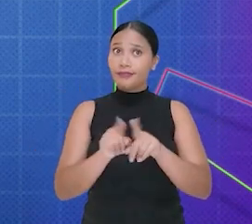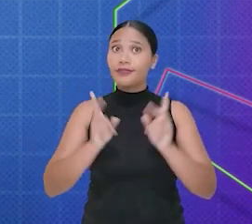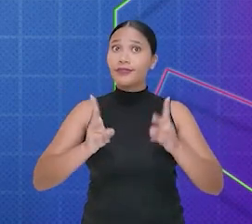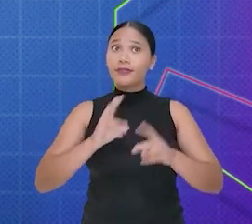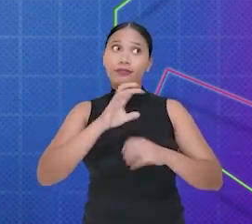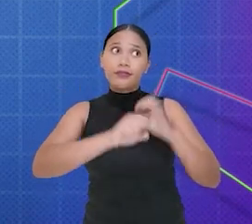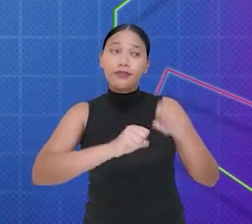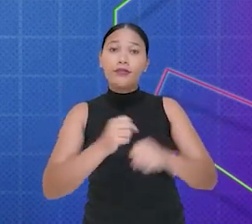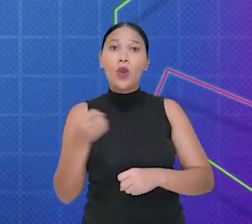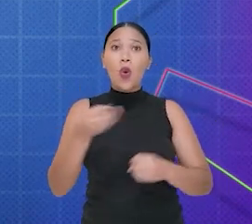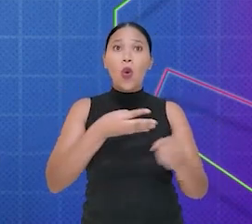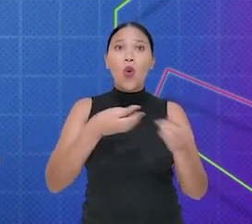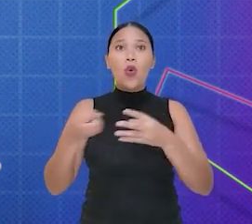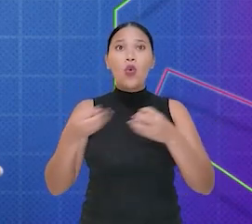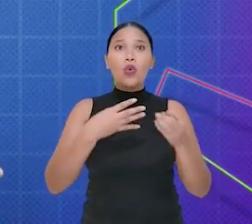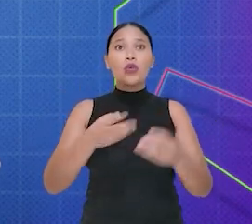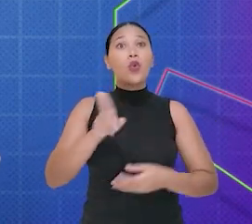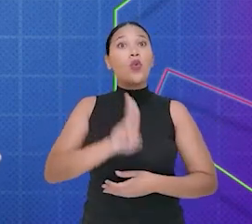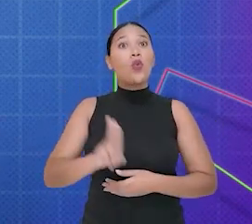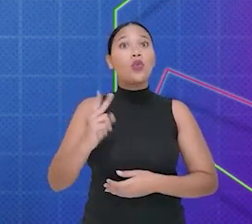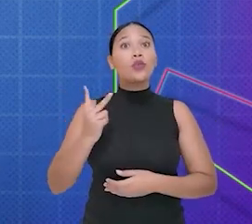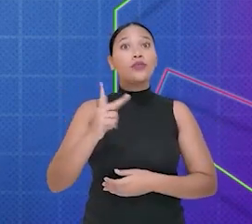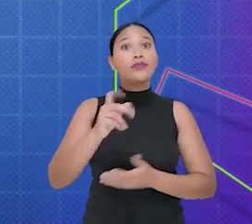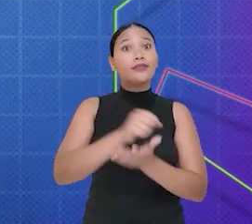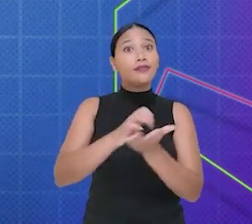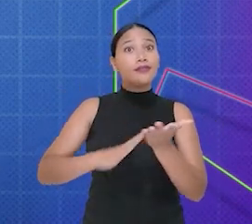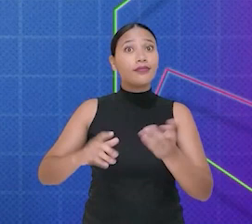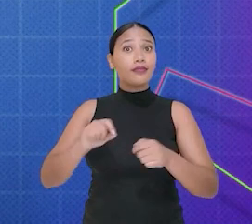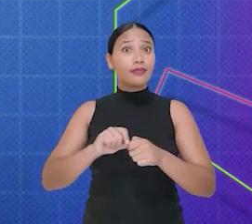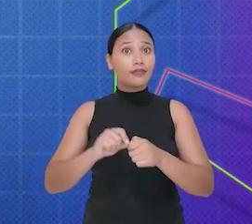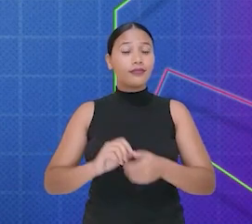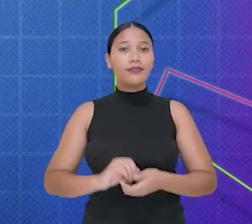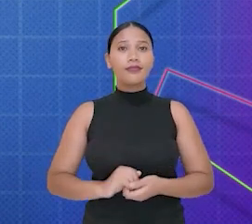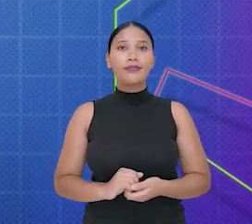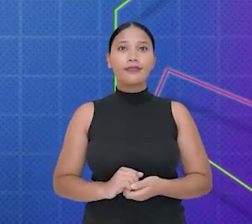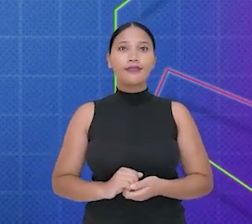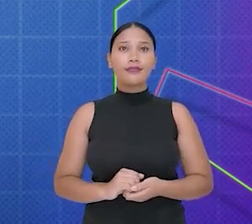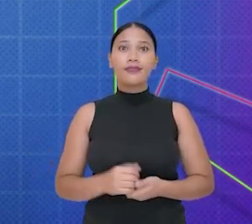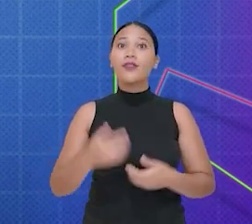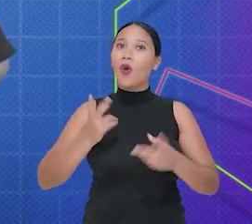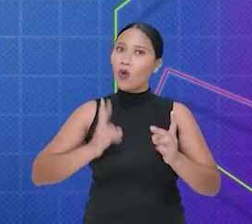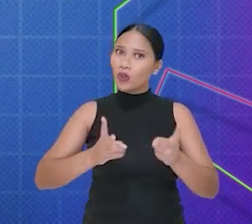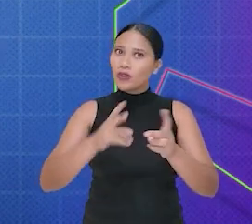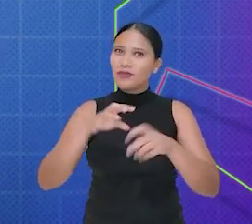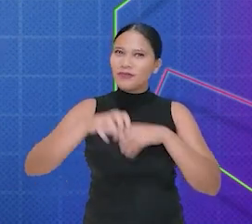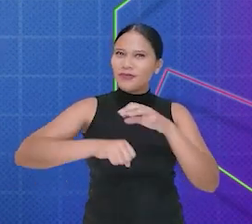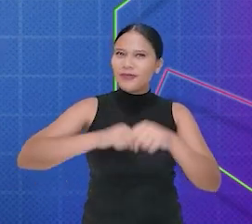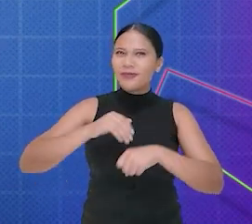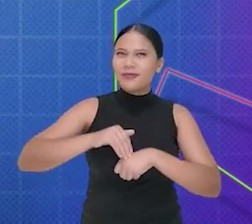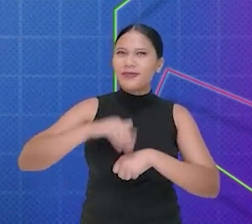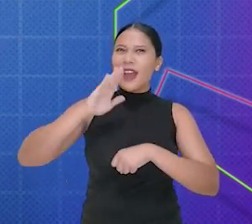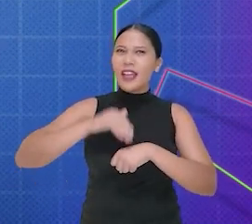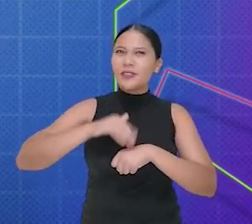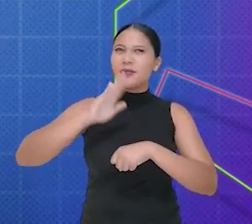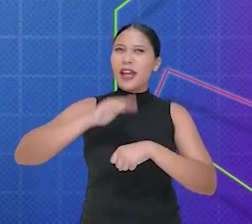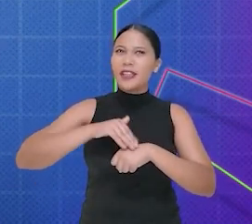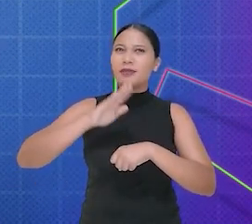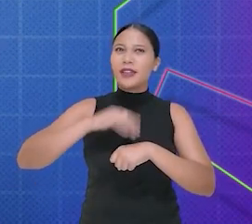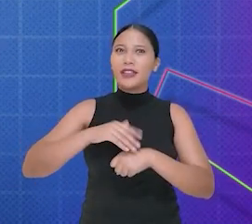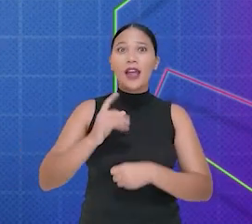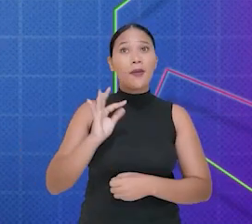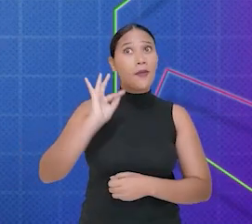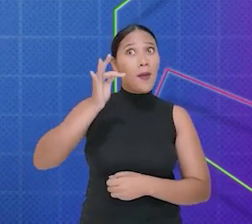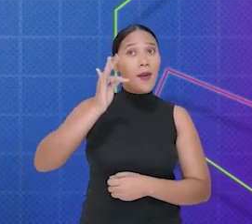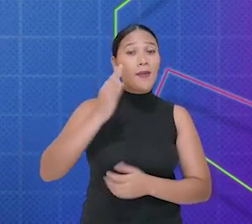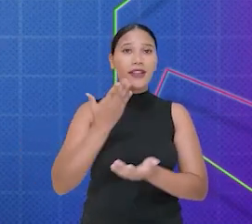se esqueçam de sempre procurar outros atalhos que podem ser úteis para a tarefa que vocês estão realizando. Continuaremos a explorar mais